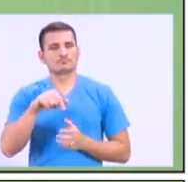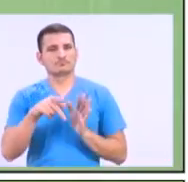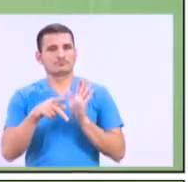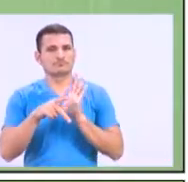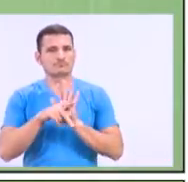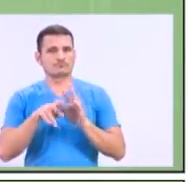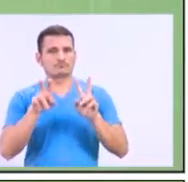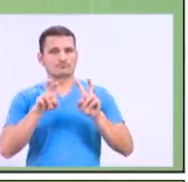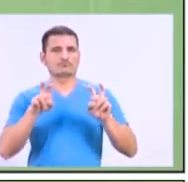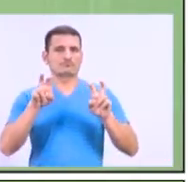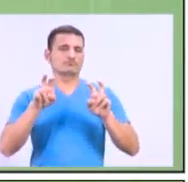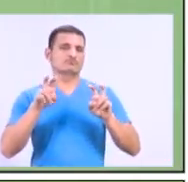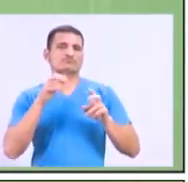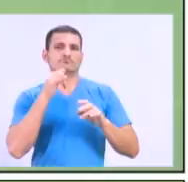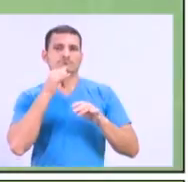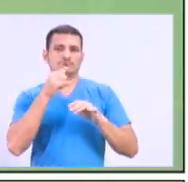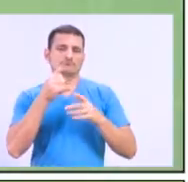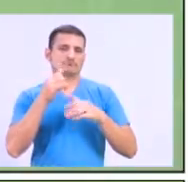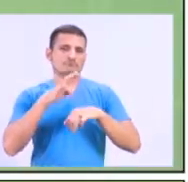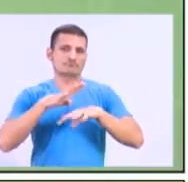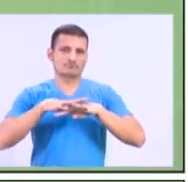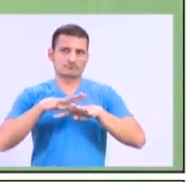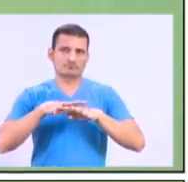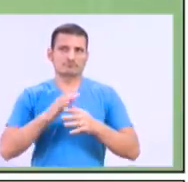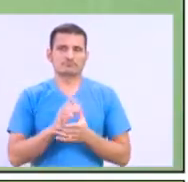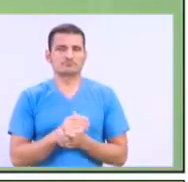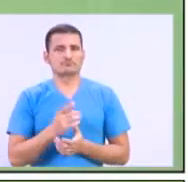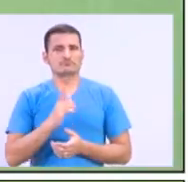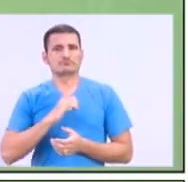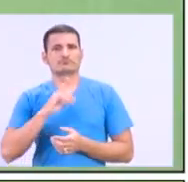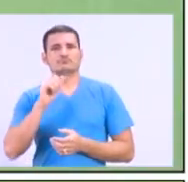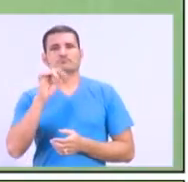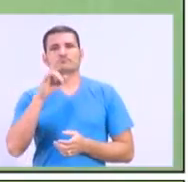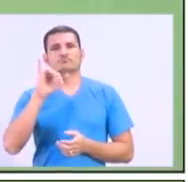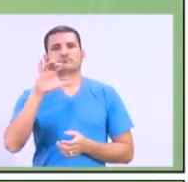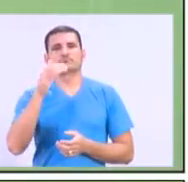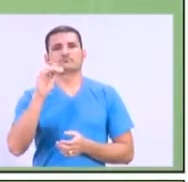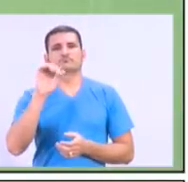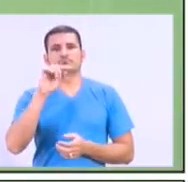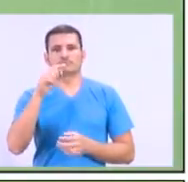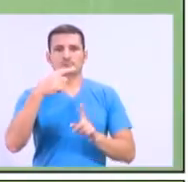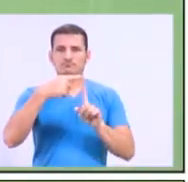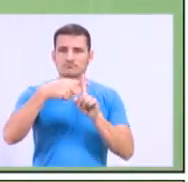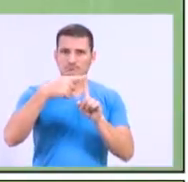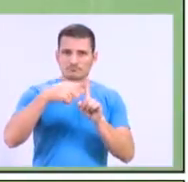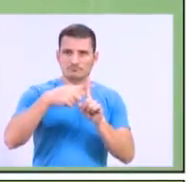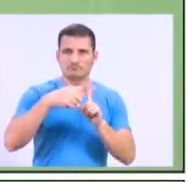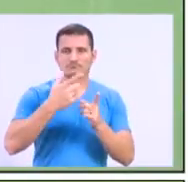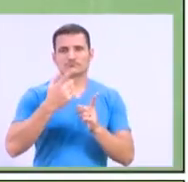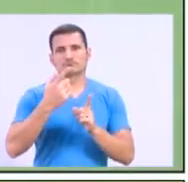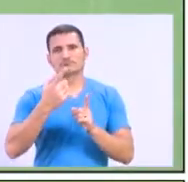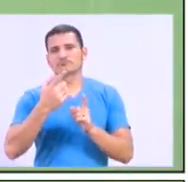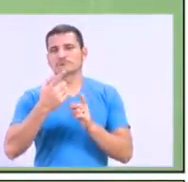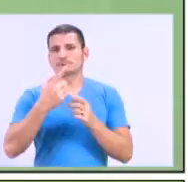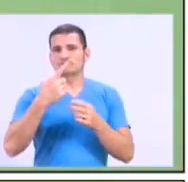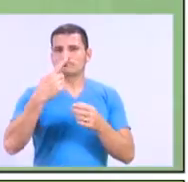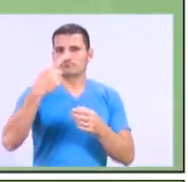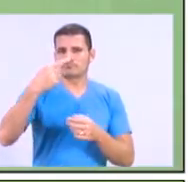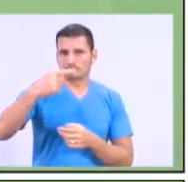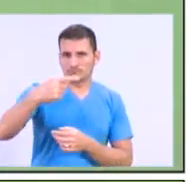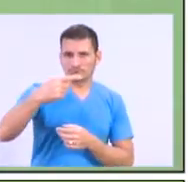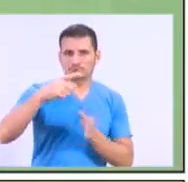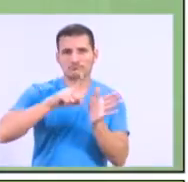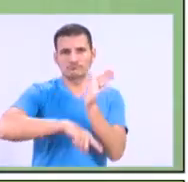trabalha operações aritméticas. Então, a adição, nós temos o sinal de cruz, que é comum, de subtração, um hífen,